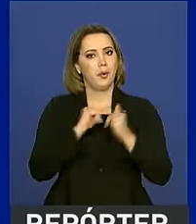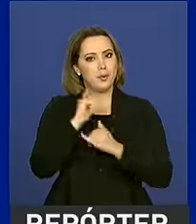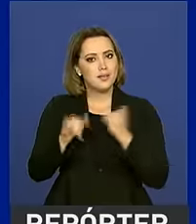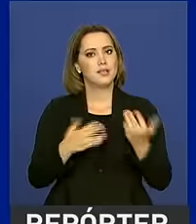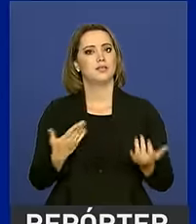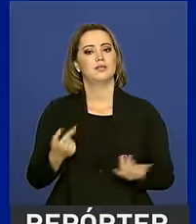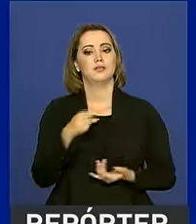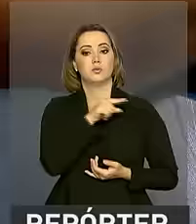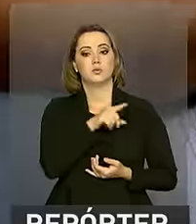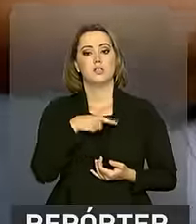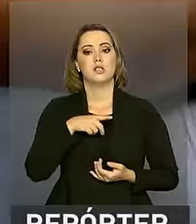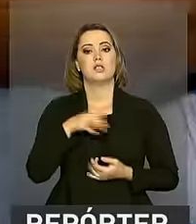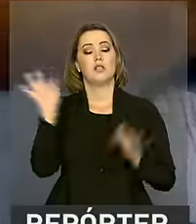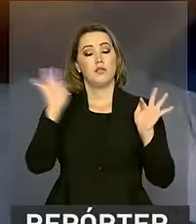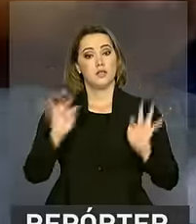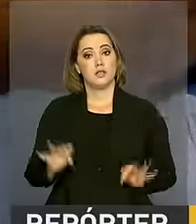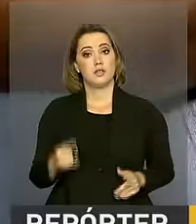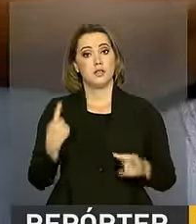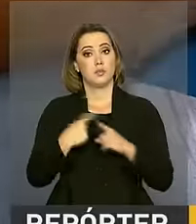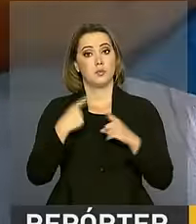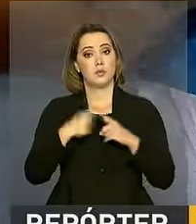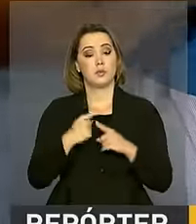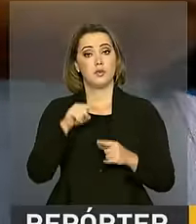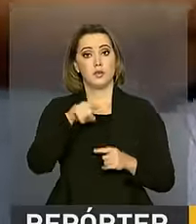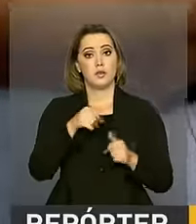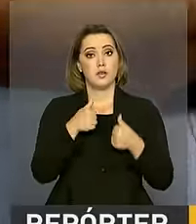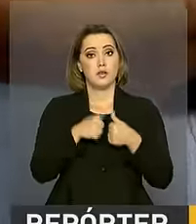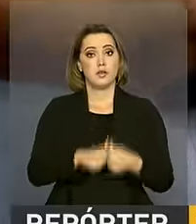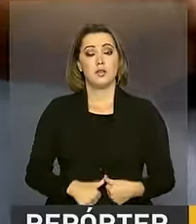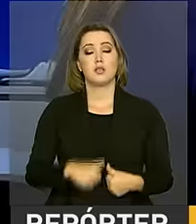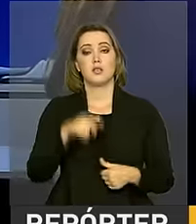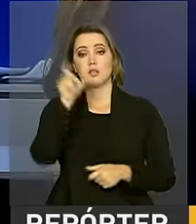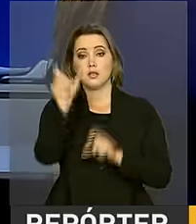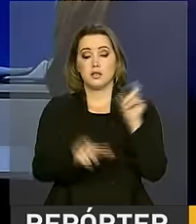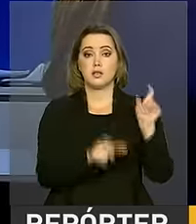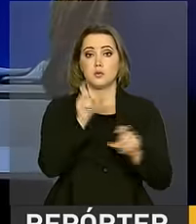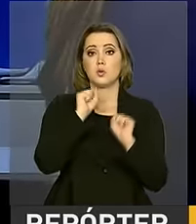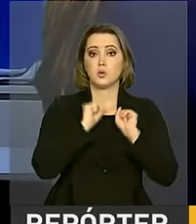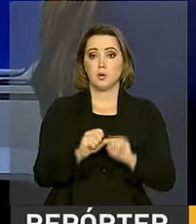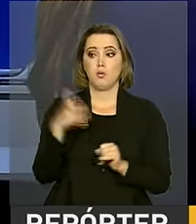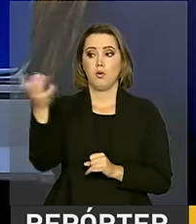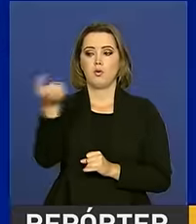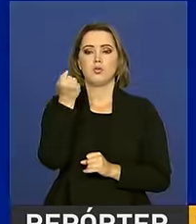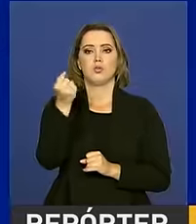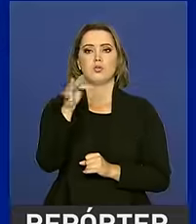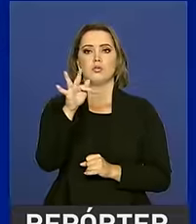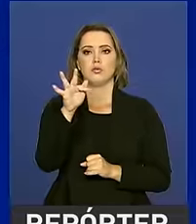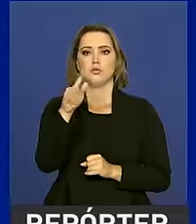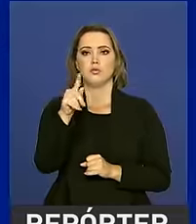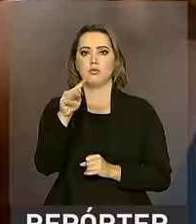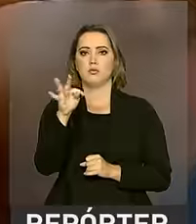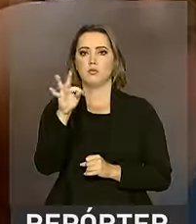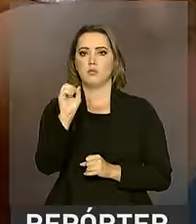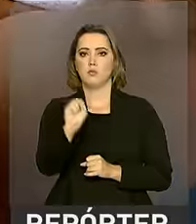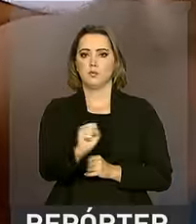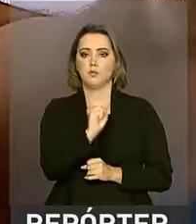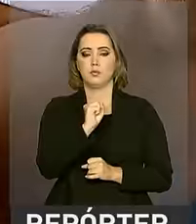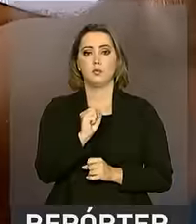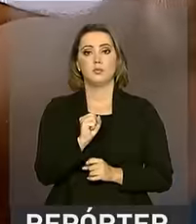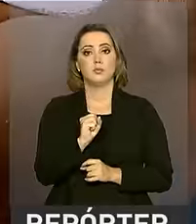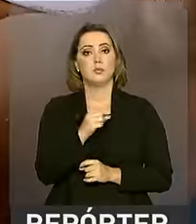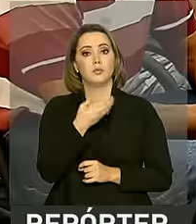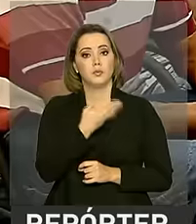felicidade do vigilante tem um motivo Ele está entre os trabalhadores que já podem sacar o FGTS de contas